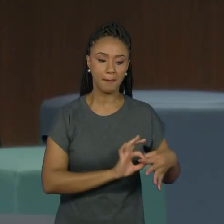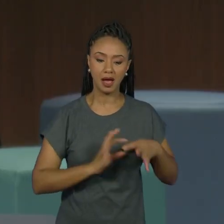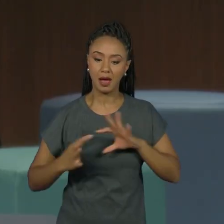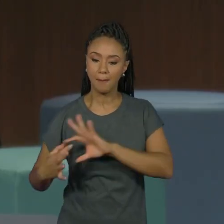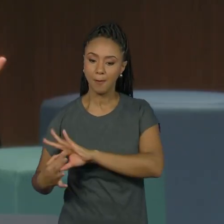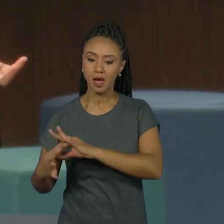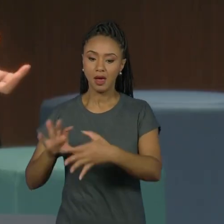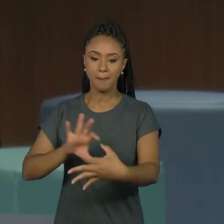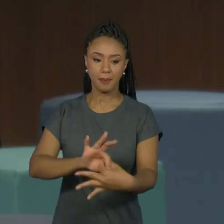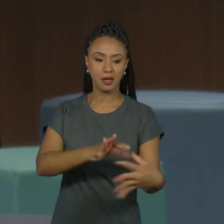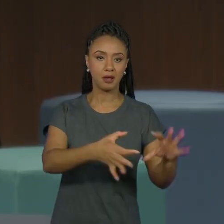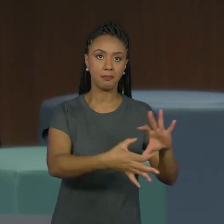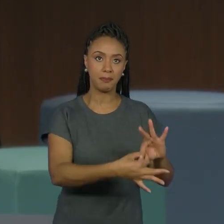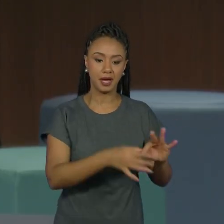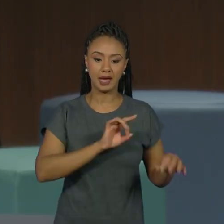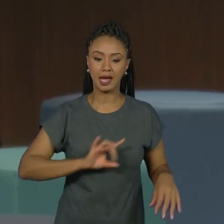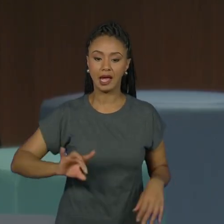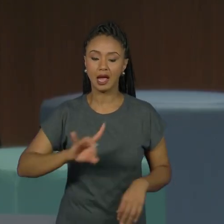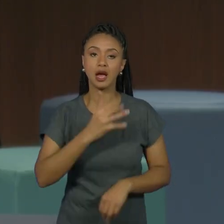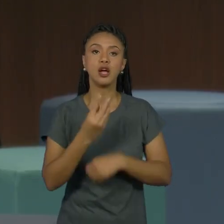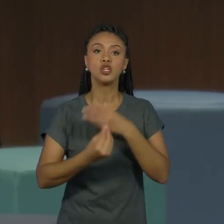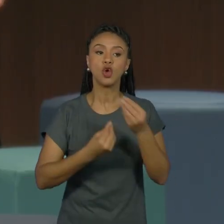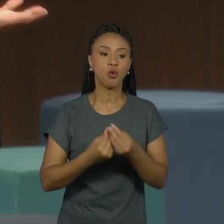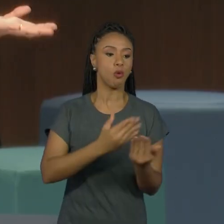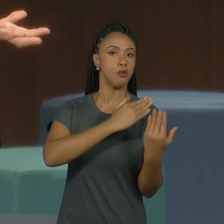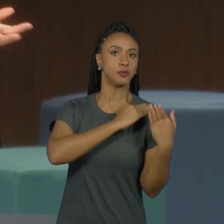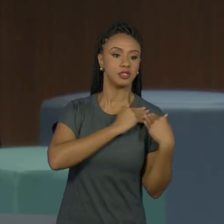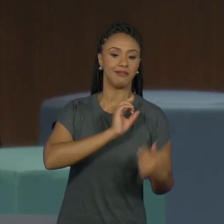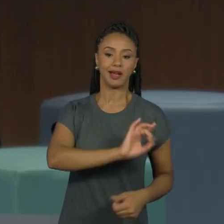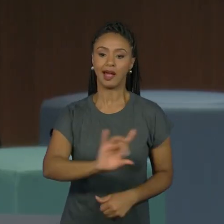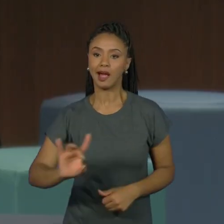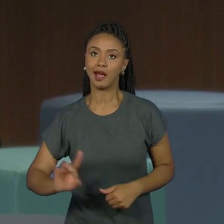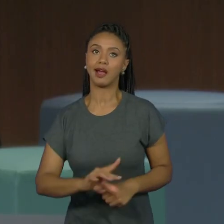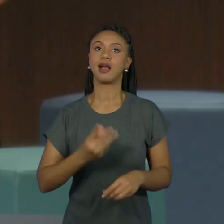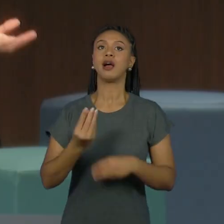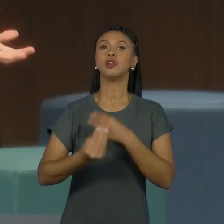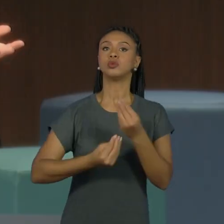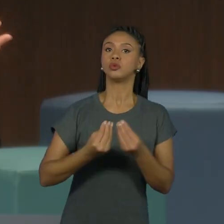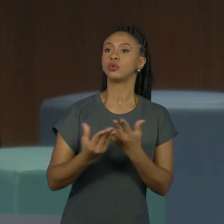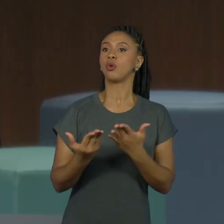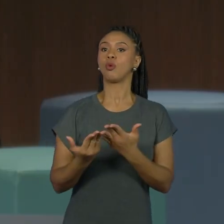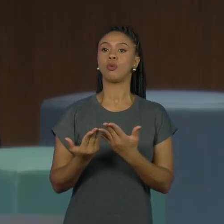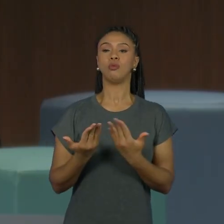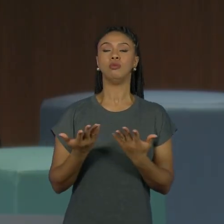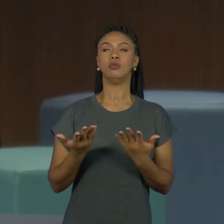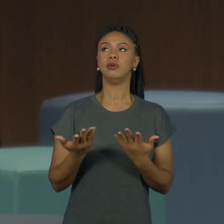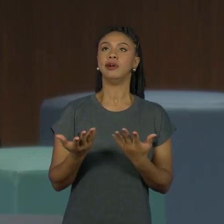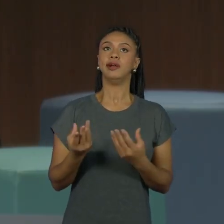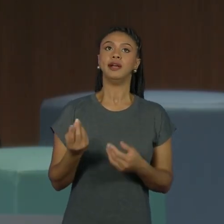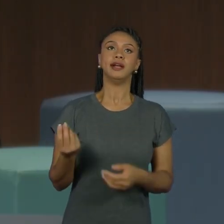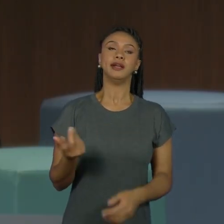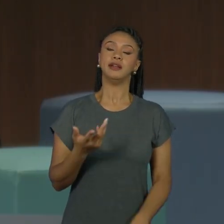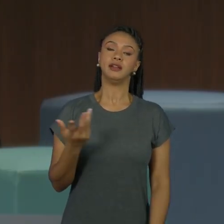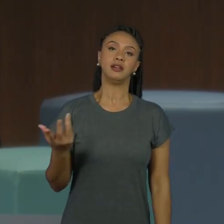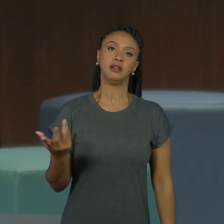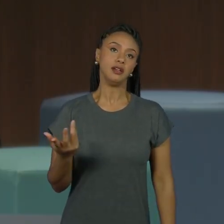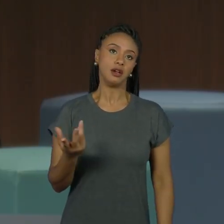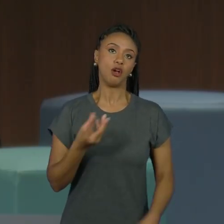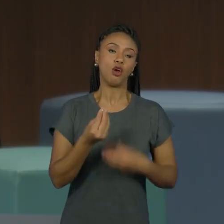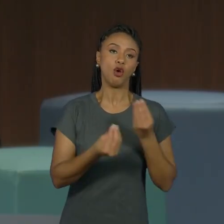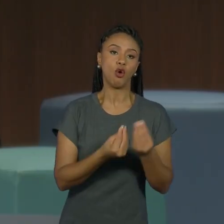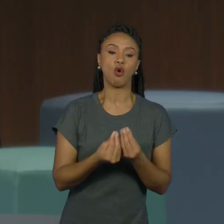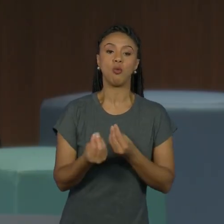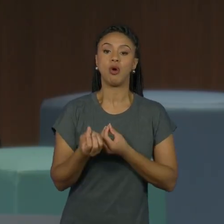recursos, definir processos e munir ou colocar